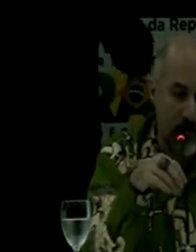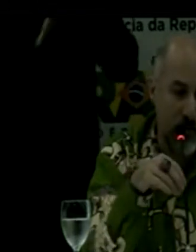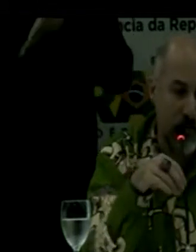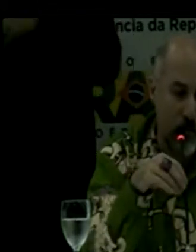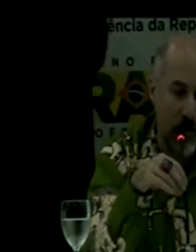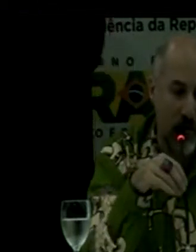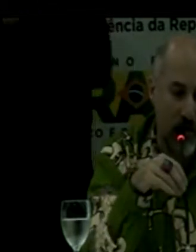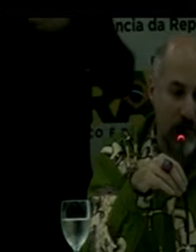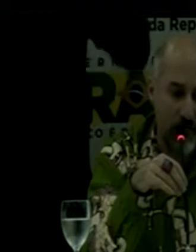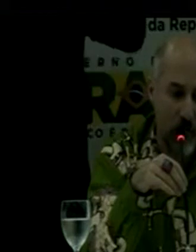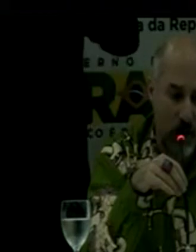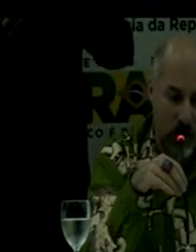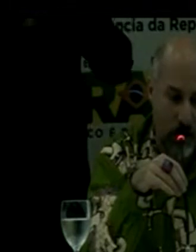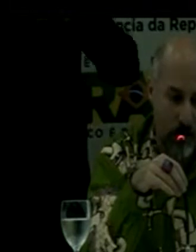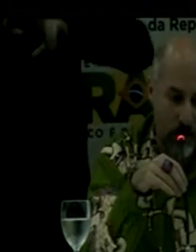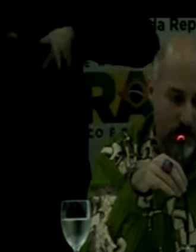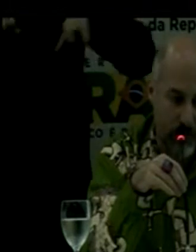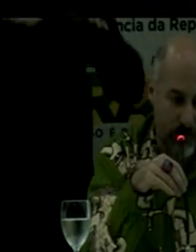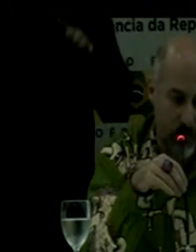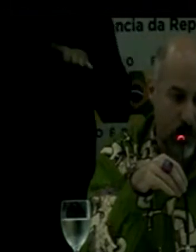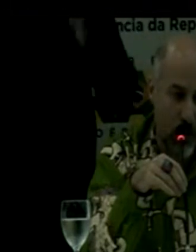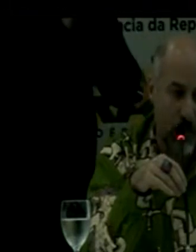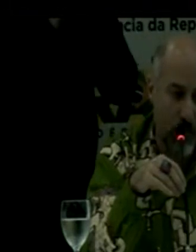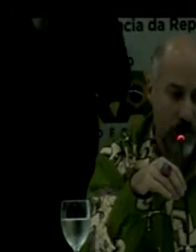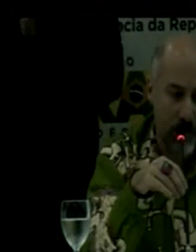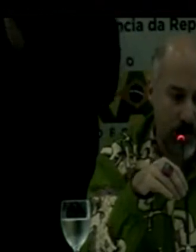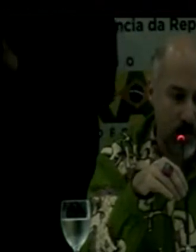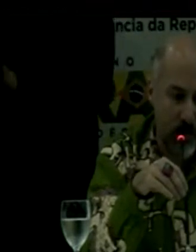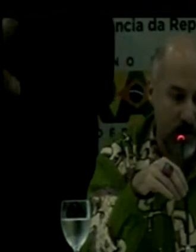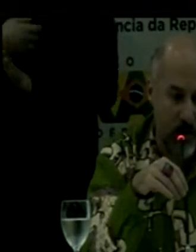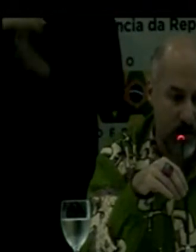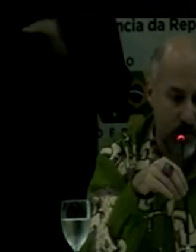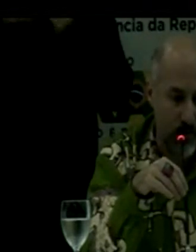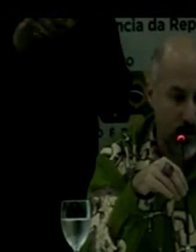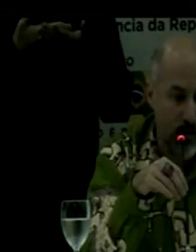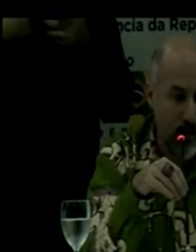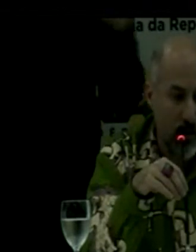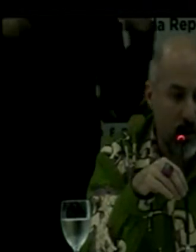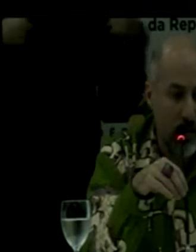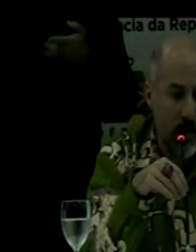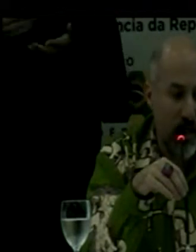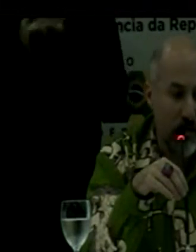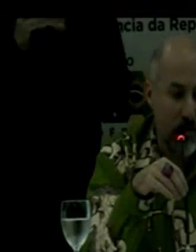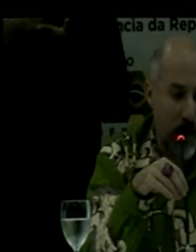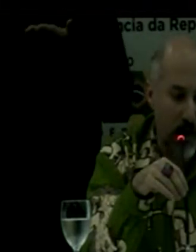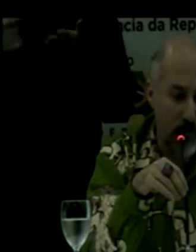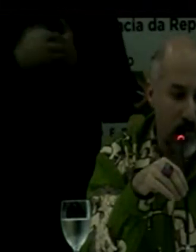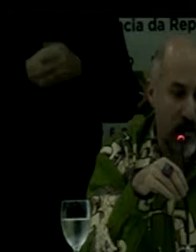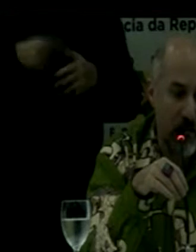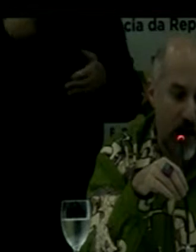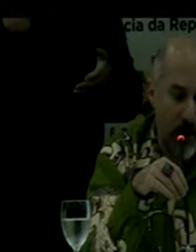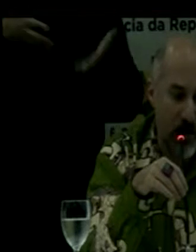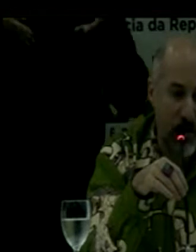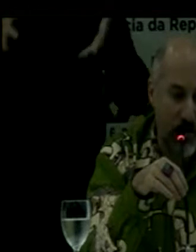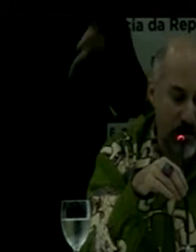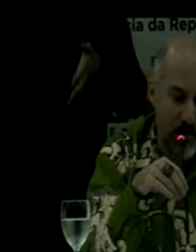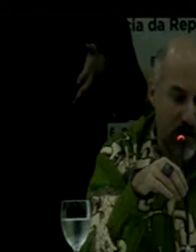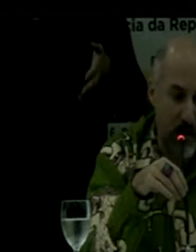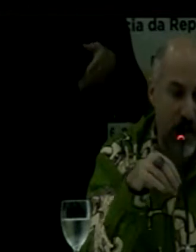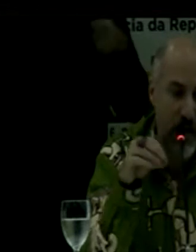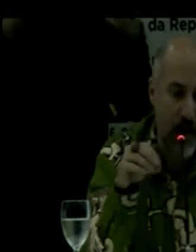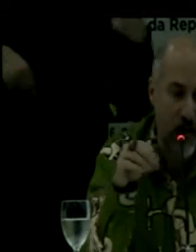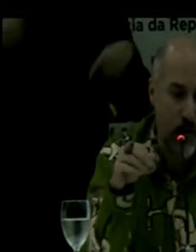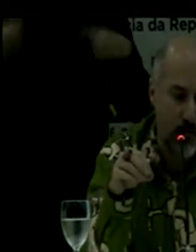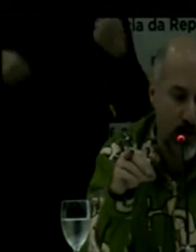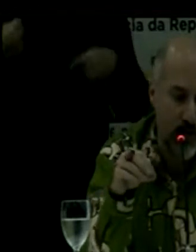diferentes níveis e momentos da vida escolar. Colocar o debate desde o princípio. Ter um espaço de debate e